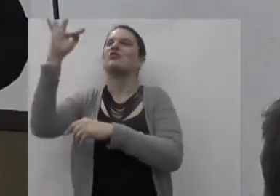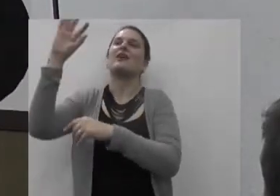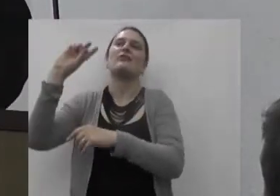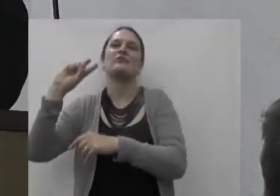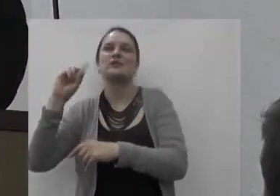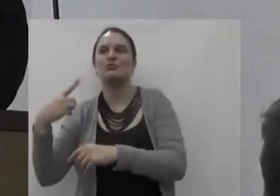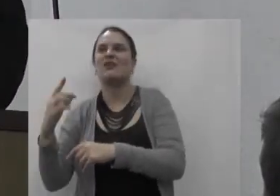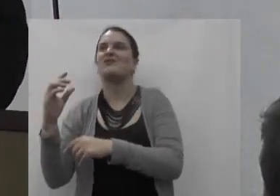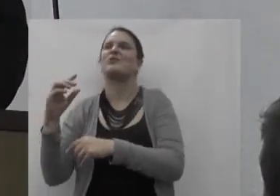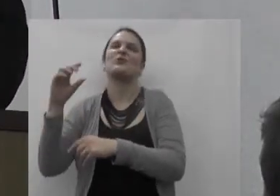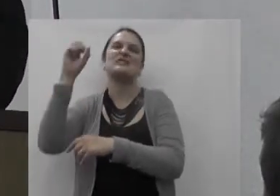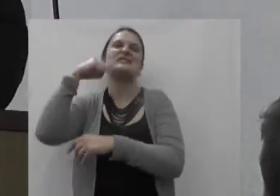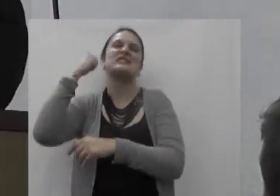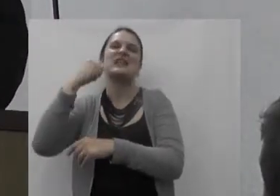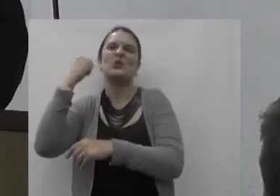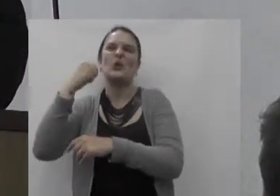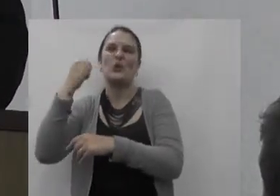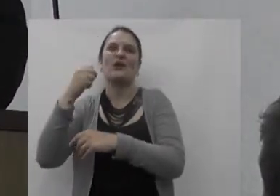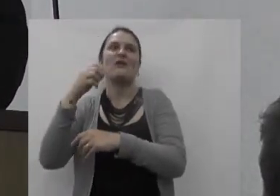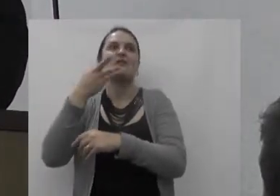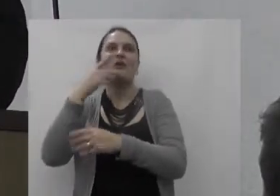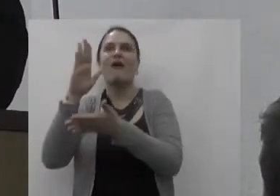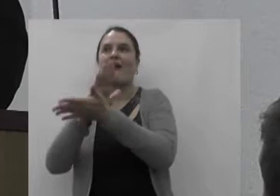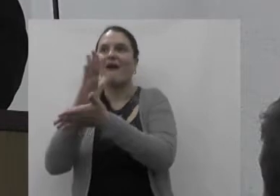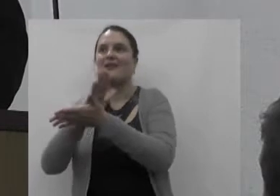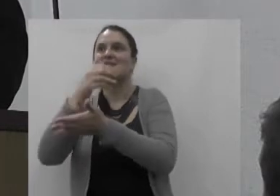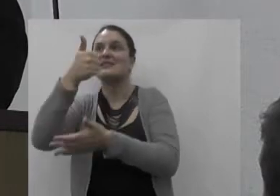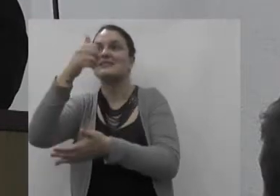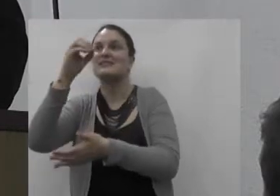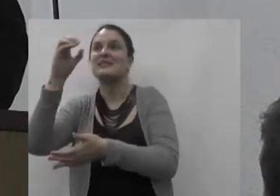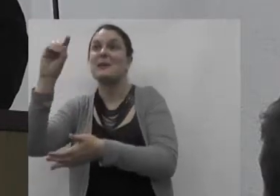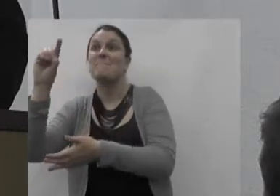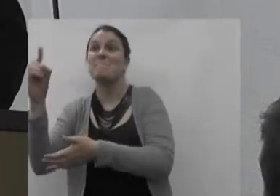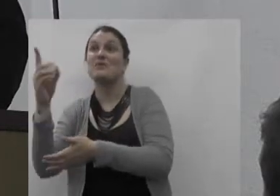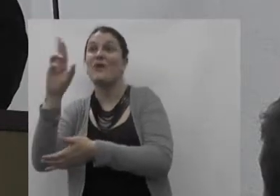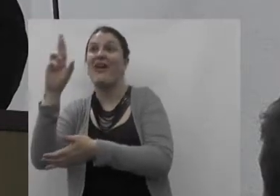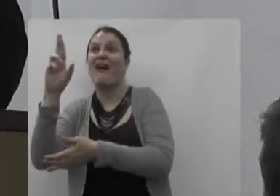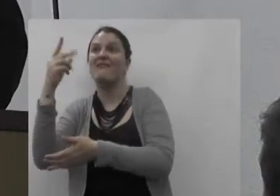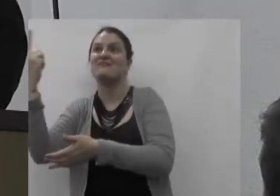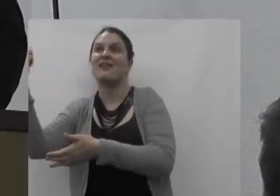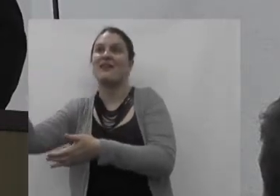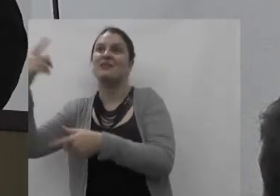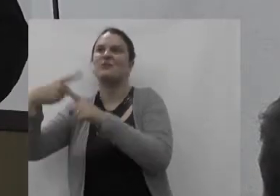e gerando aí em torno de R$100 mil de dívida,